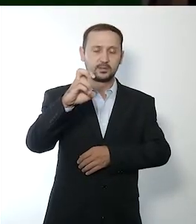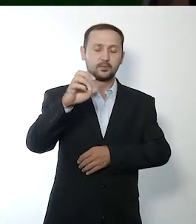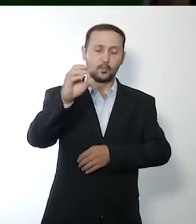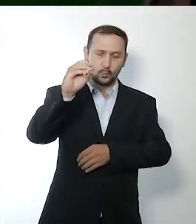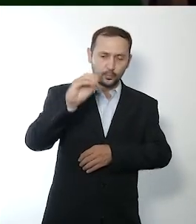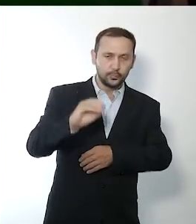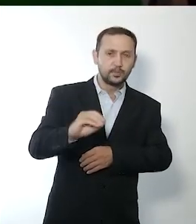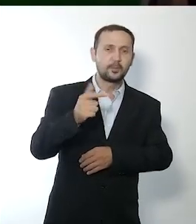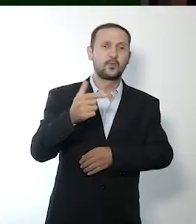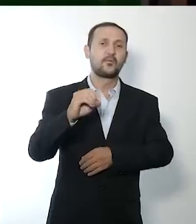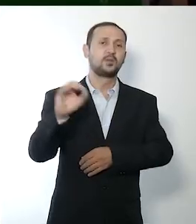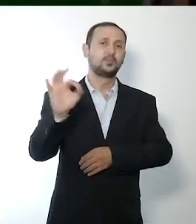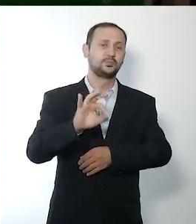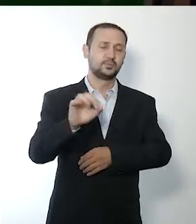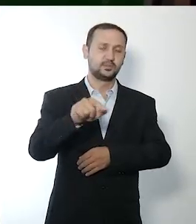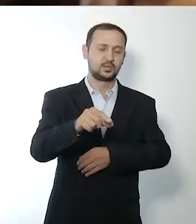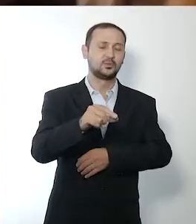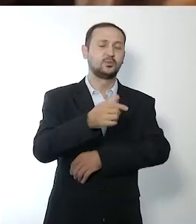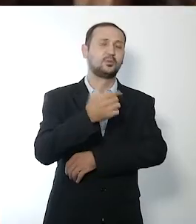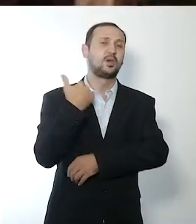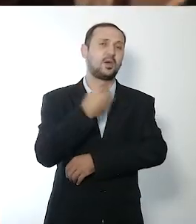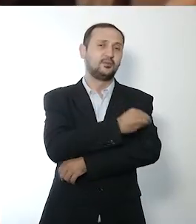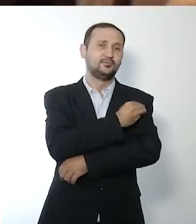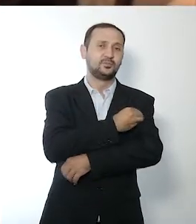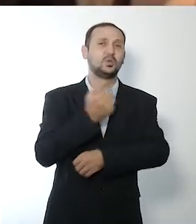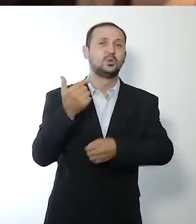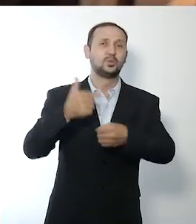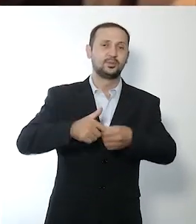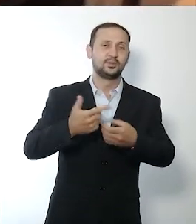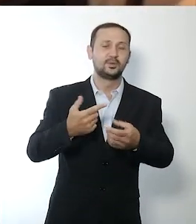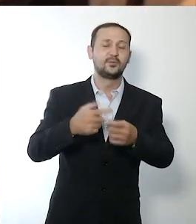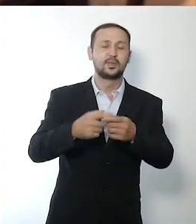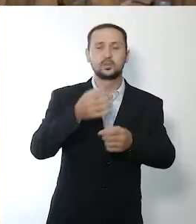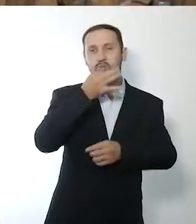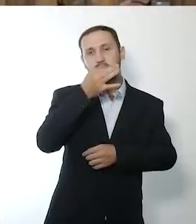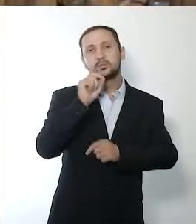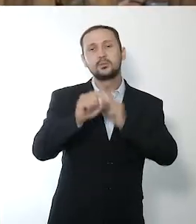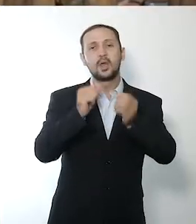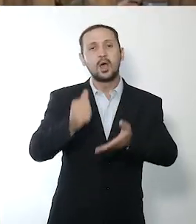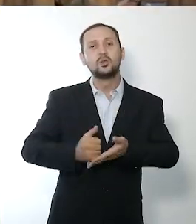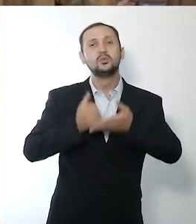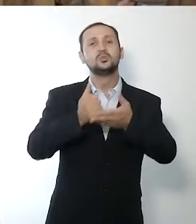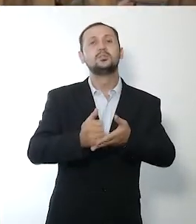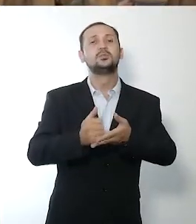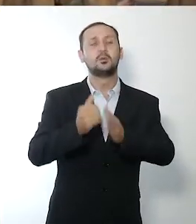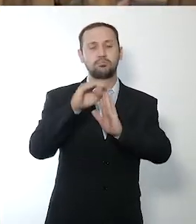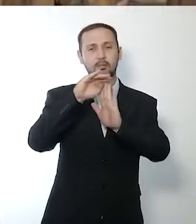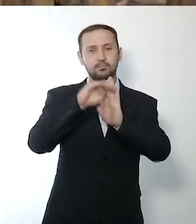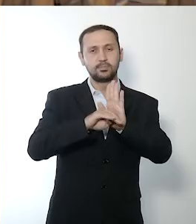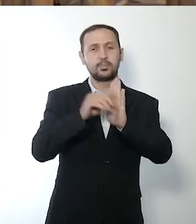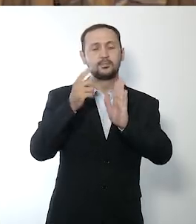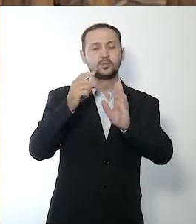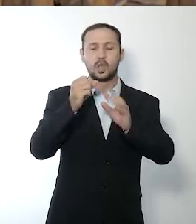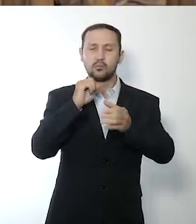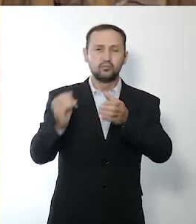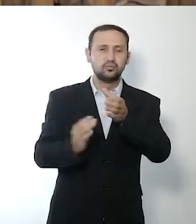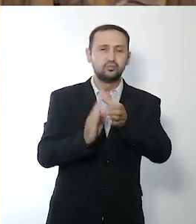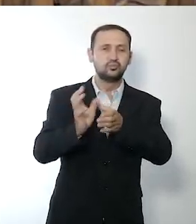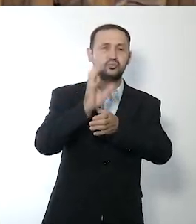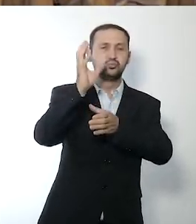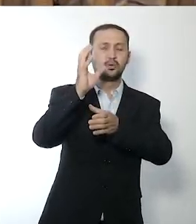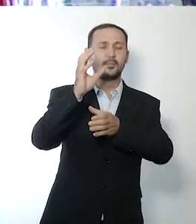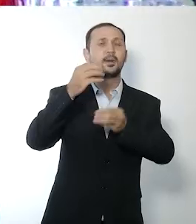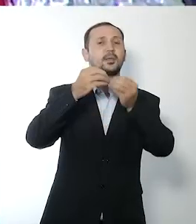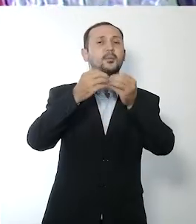para 20% sobre o combustível. A medida apresentada aos deputados visa contribuir na redução da emissão de gases do